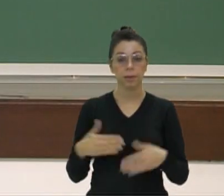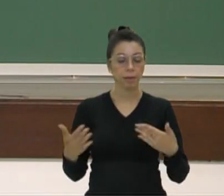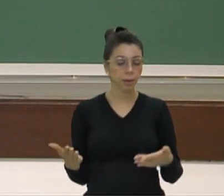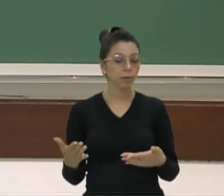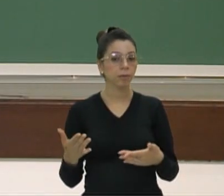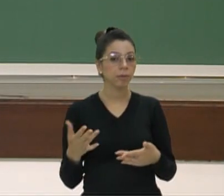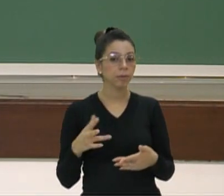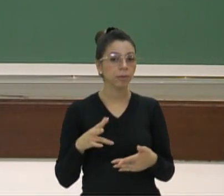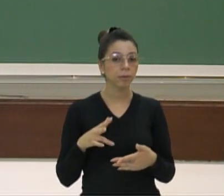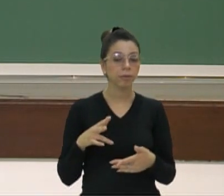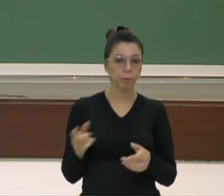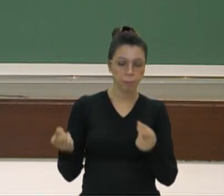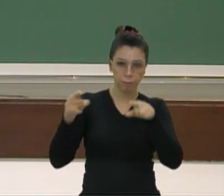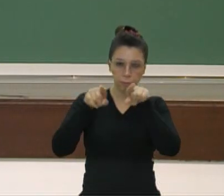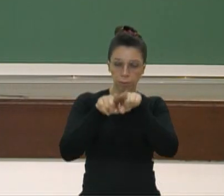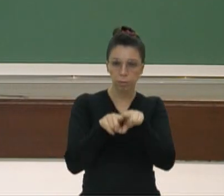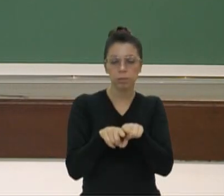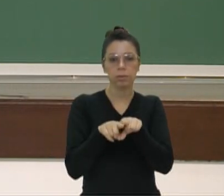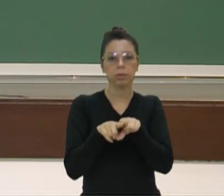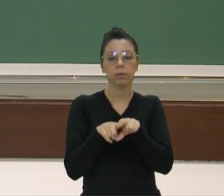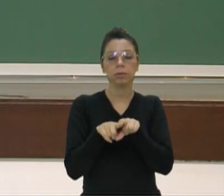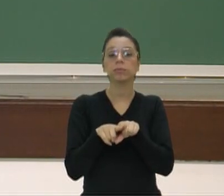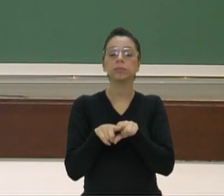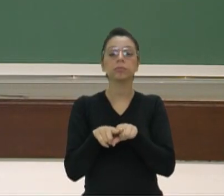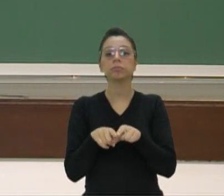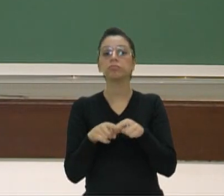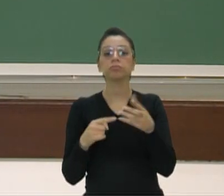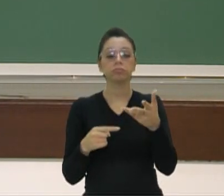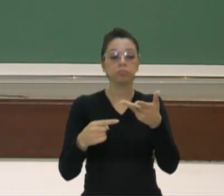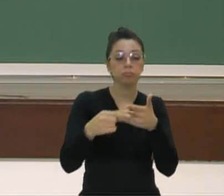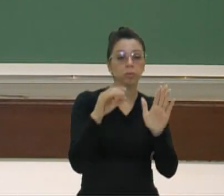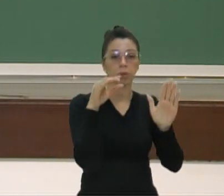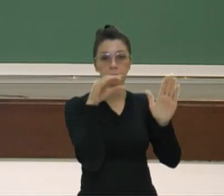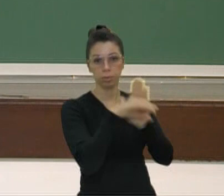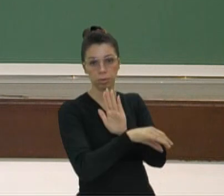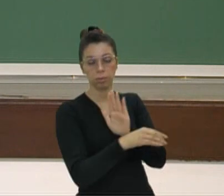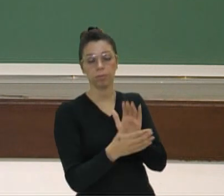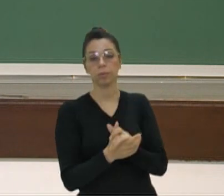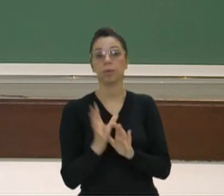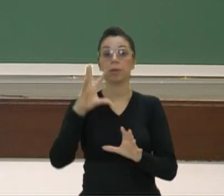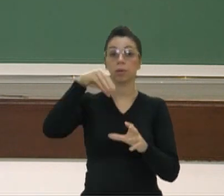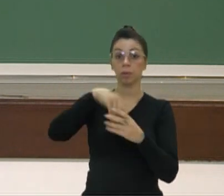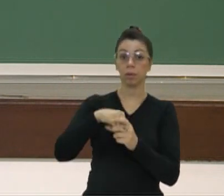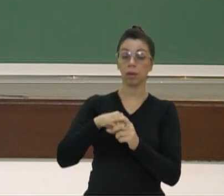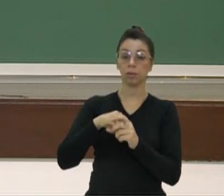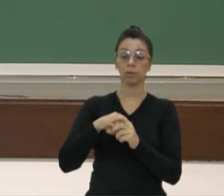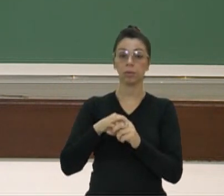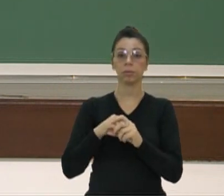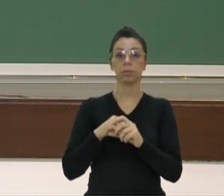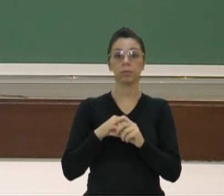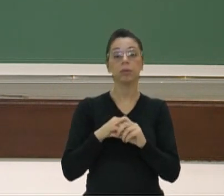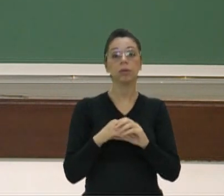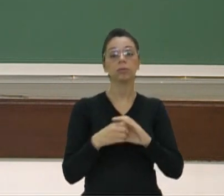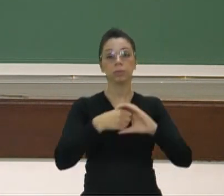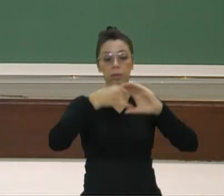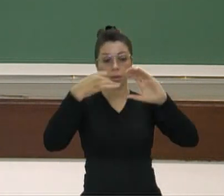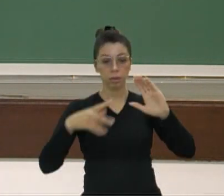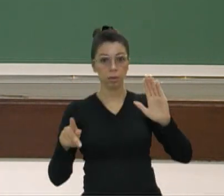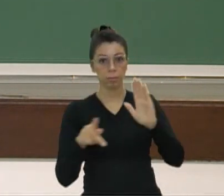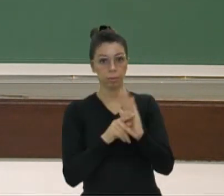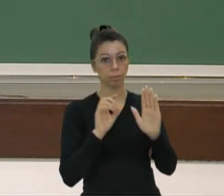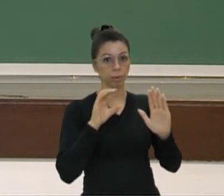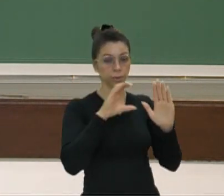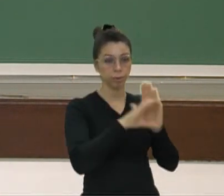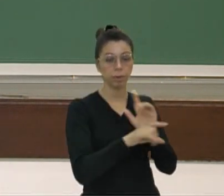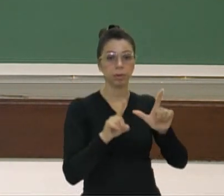Vamos então retomar nosso aspecto conceitual. Dentro desse aspecto conceitual, vamos lá. Na letra